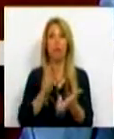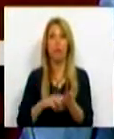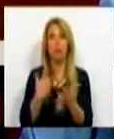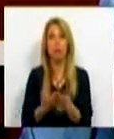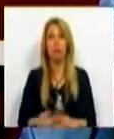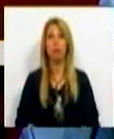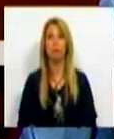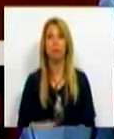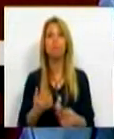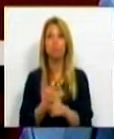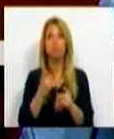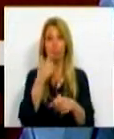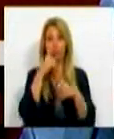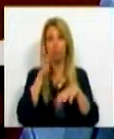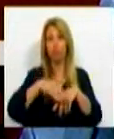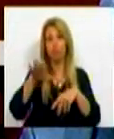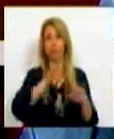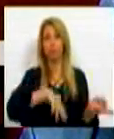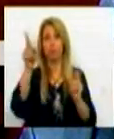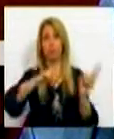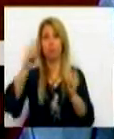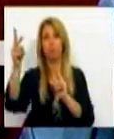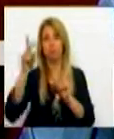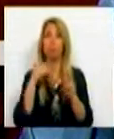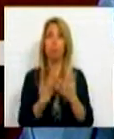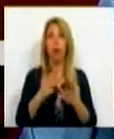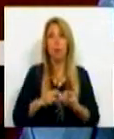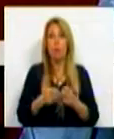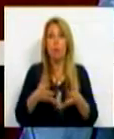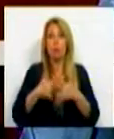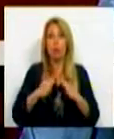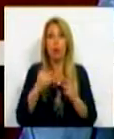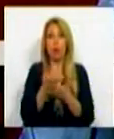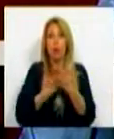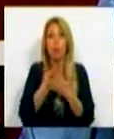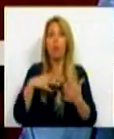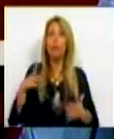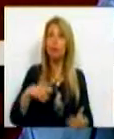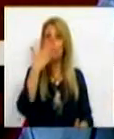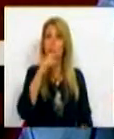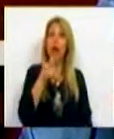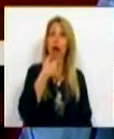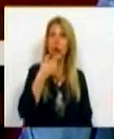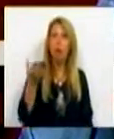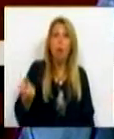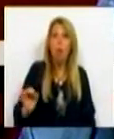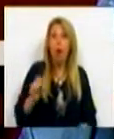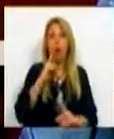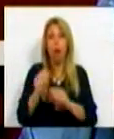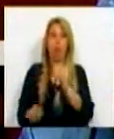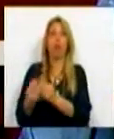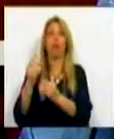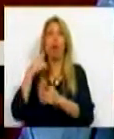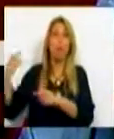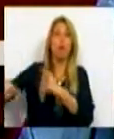imigração causa um problema estrutural na economia portuguesa se ela não for um fenómeno cíclico. Desse